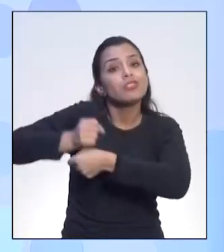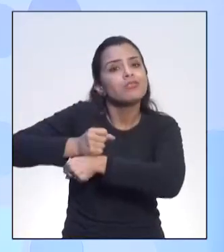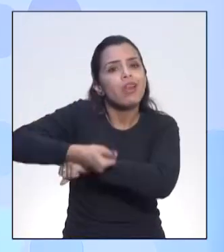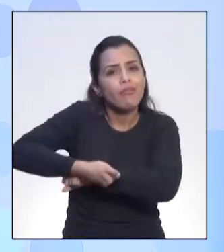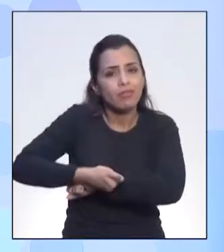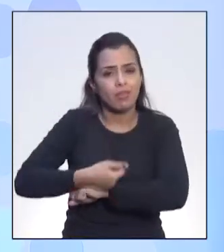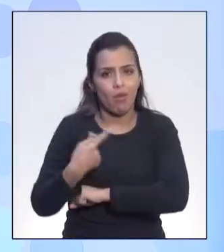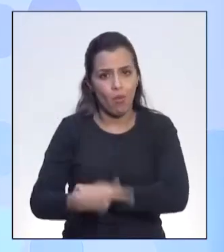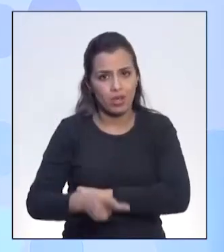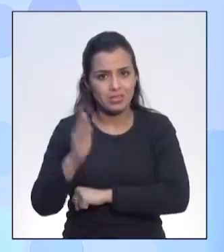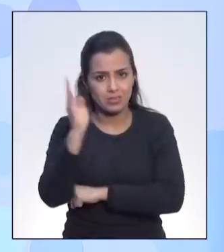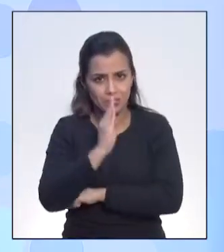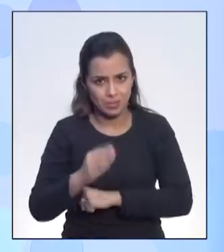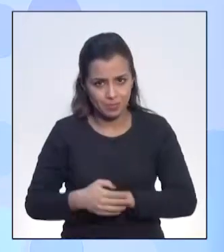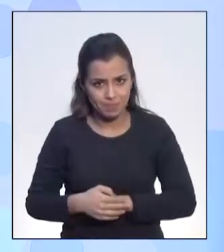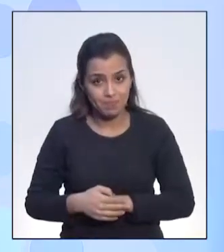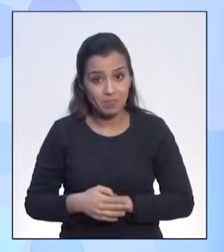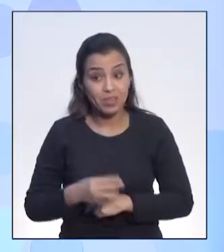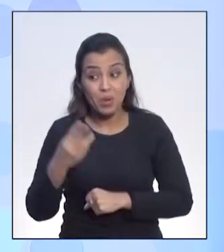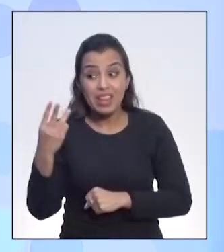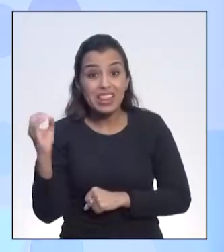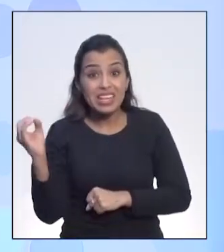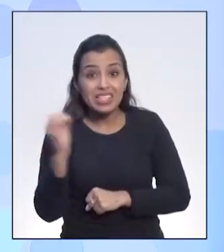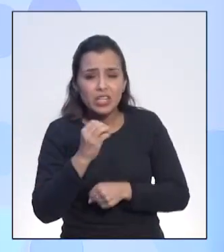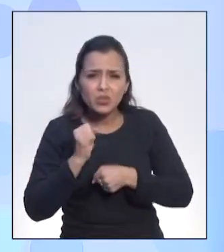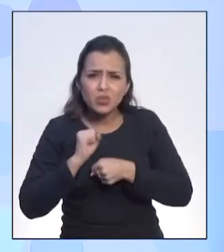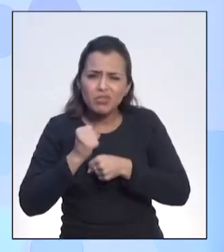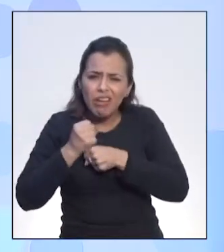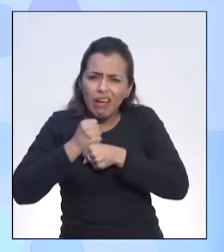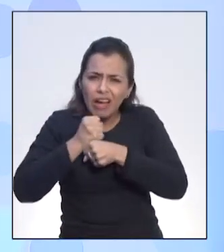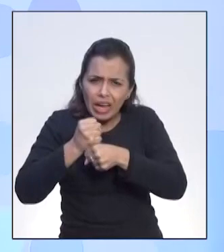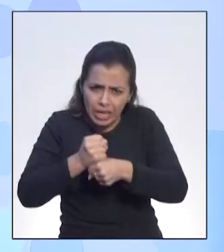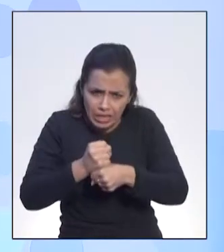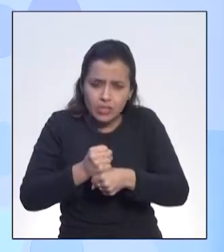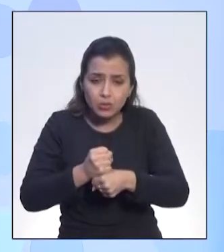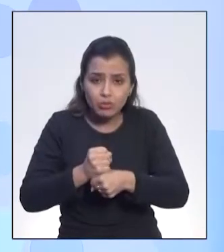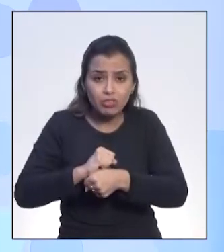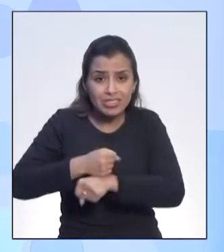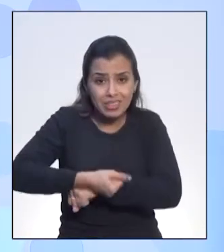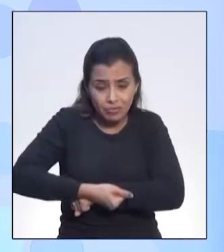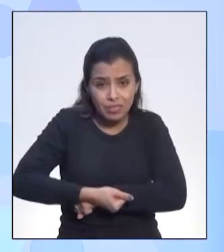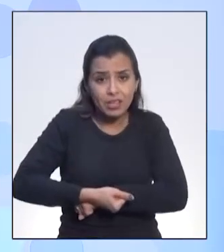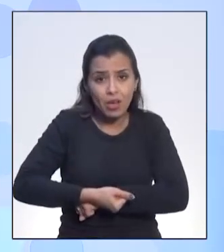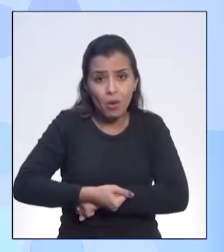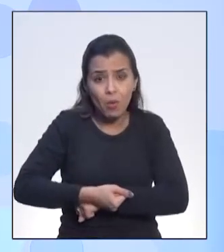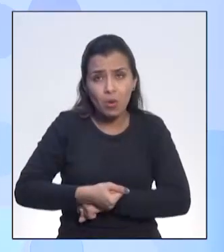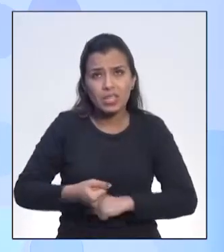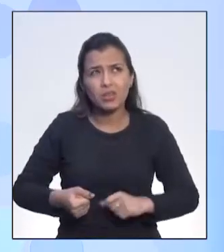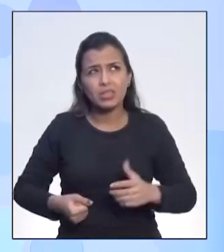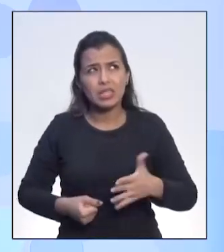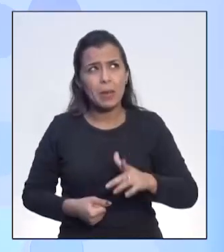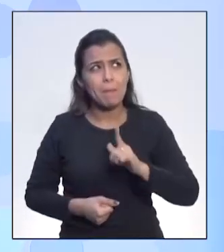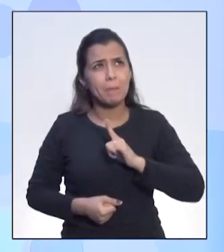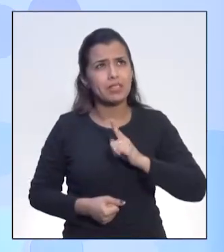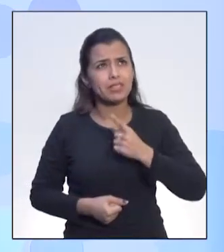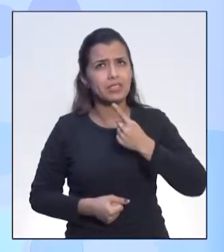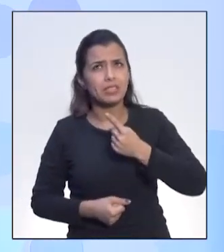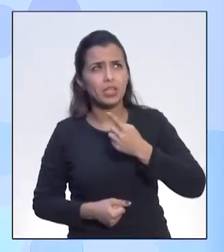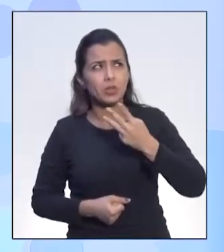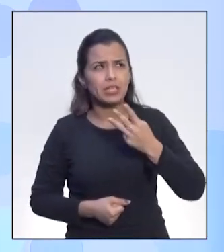país, né? Nós temos 300 anos de escravidão, enquanto nós temos 133 anos, né, em